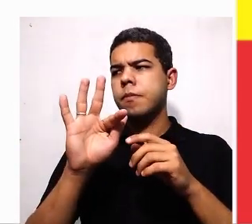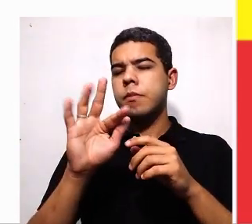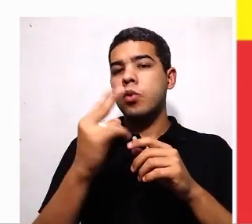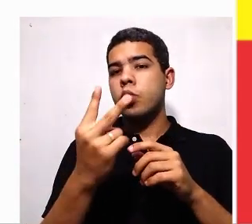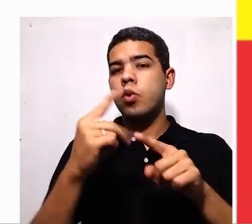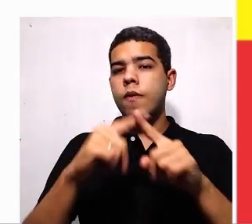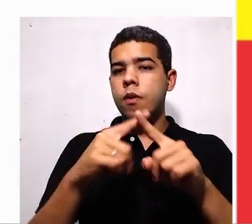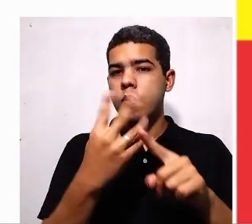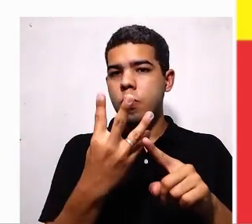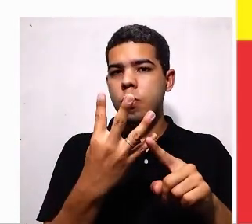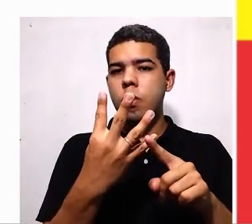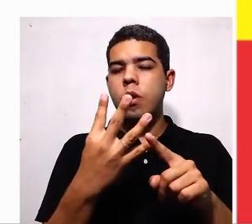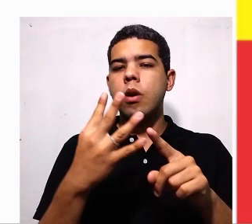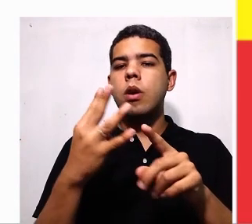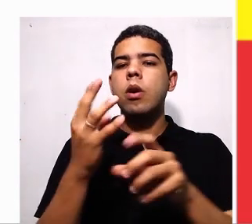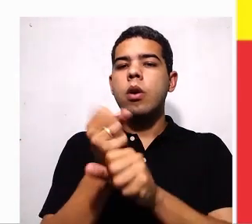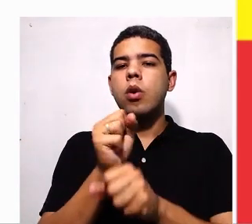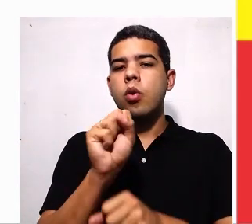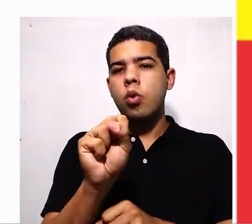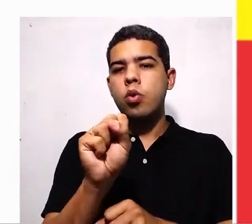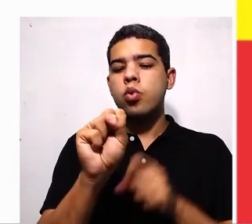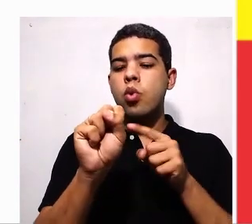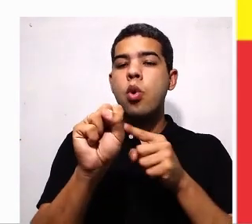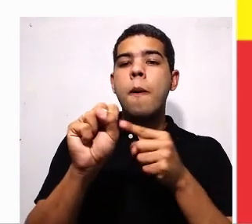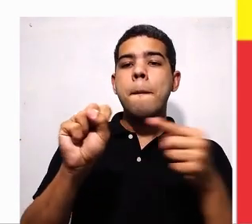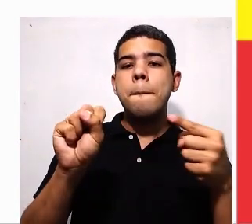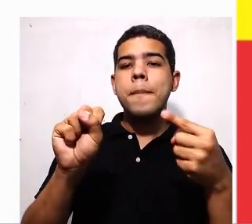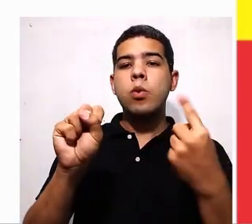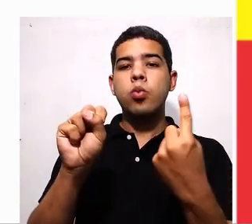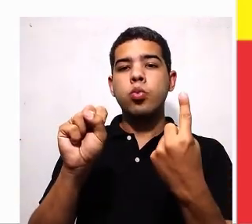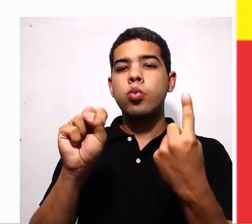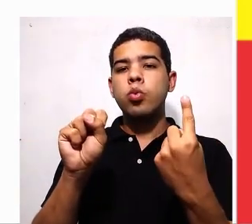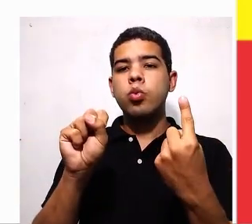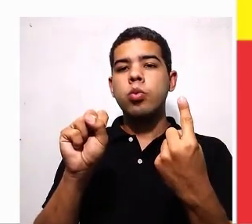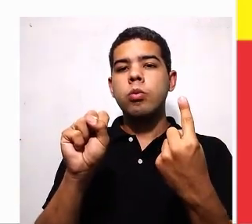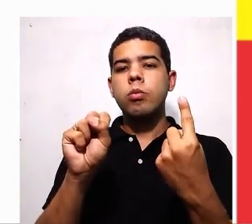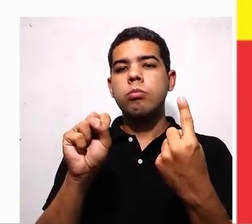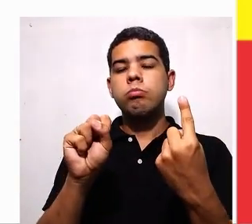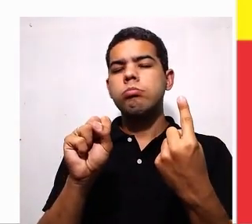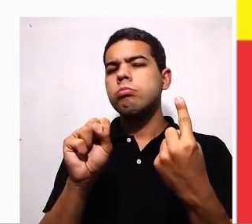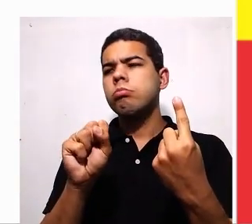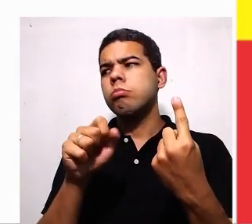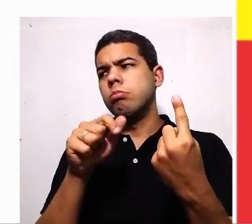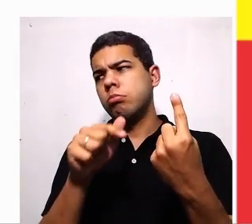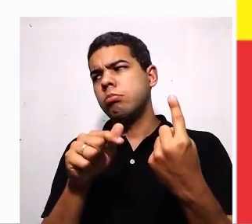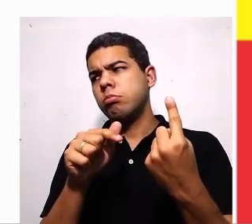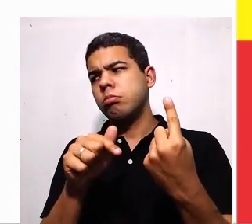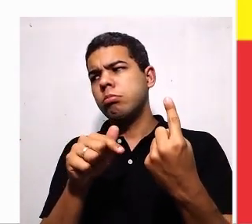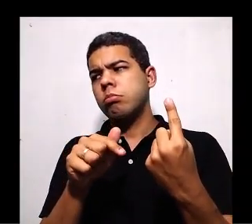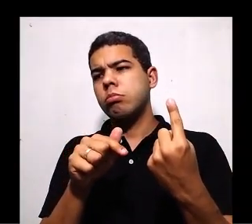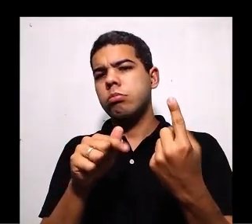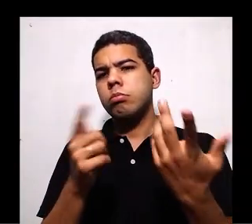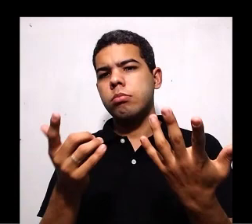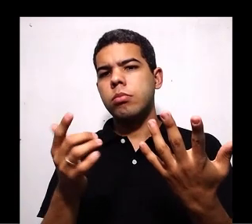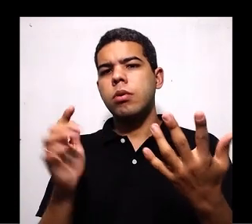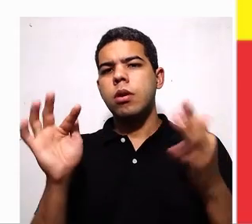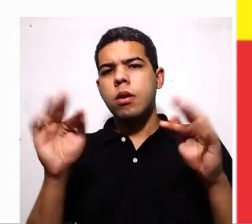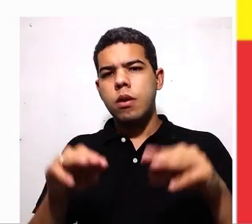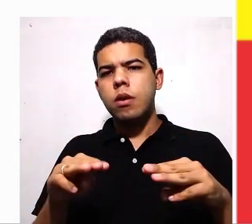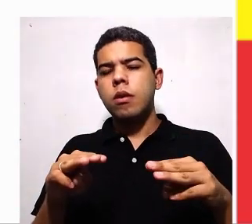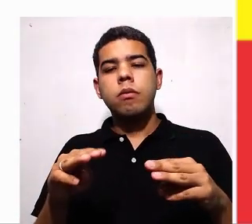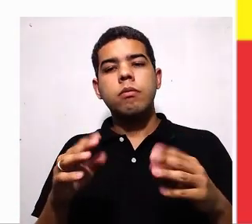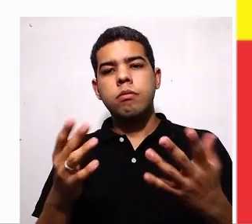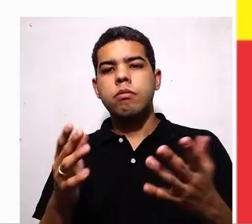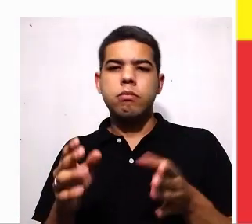4, 8. 8 menos 1, você vai fazer o quê? Vai construir mais uma? Não, porque eu só quero essa. Então, você vai